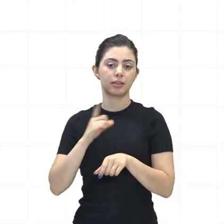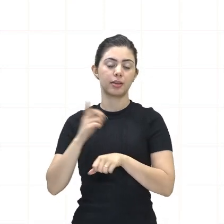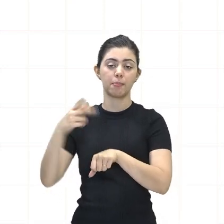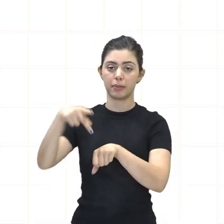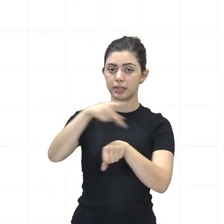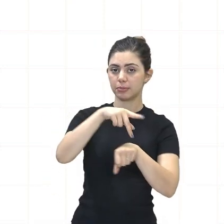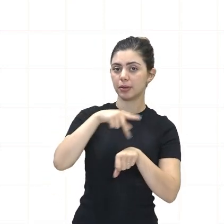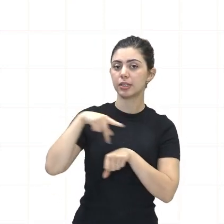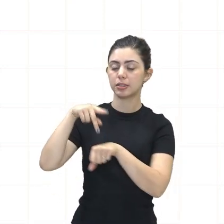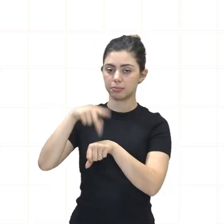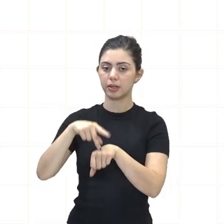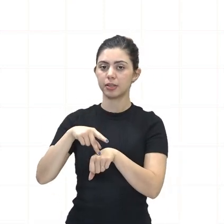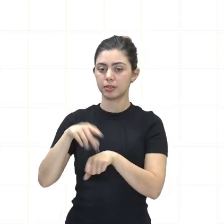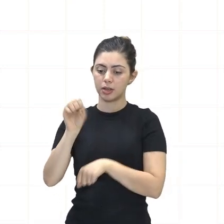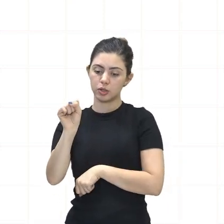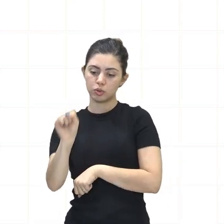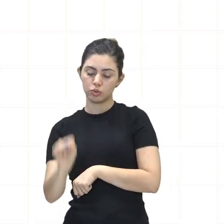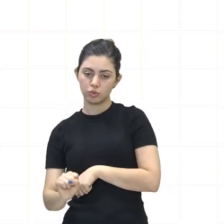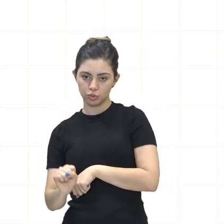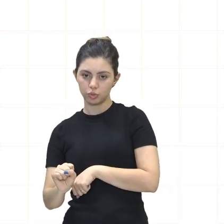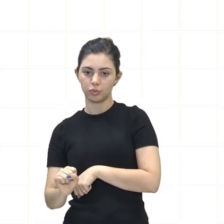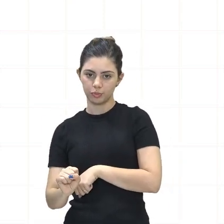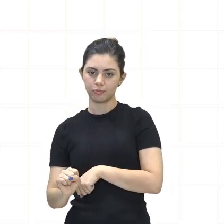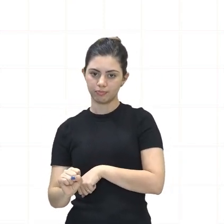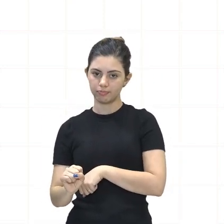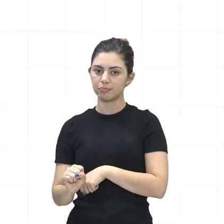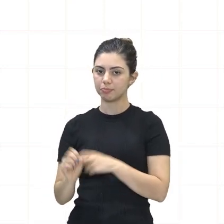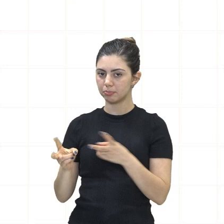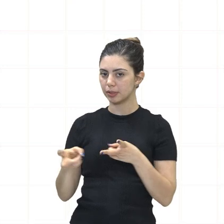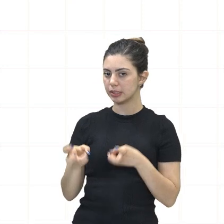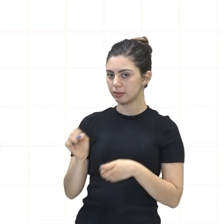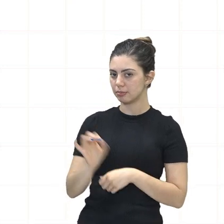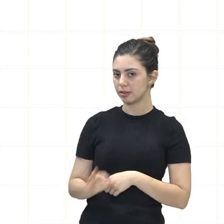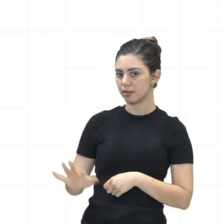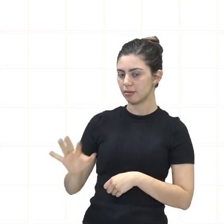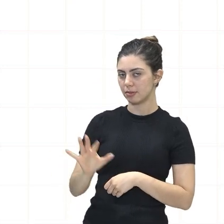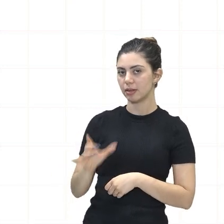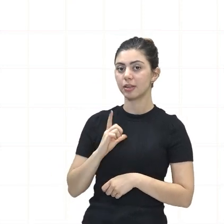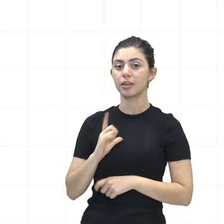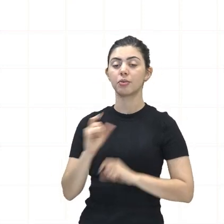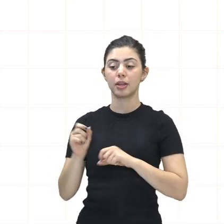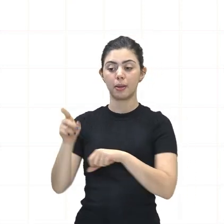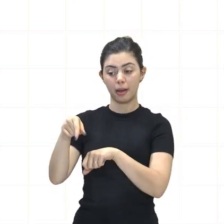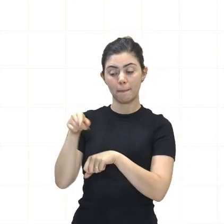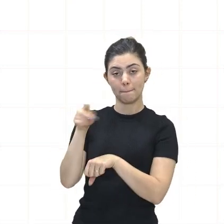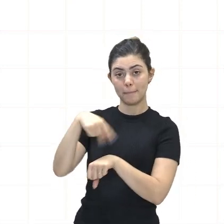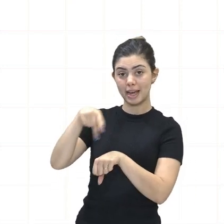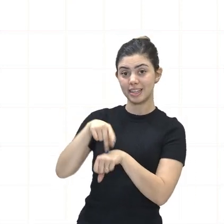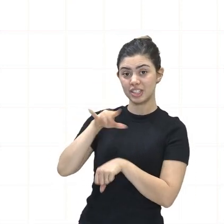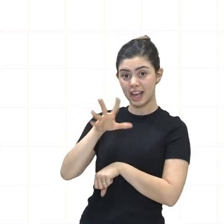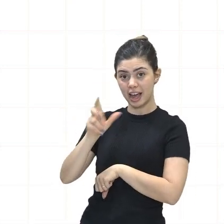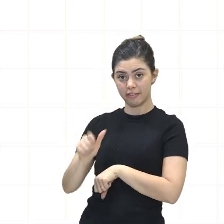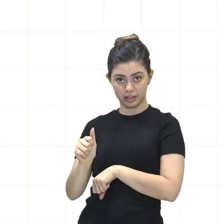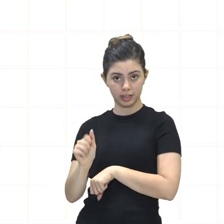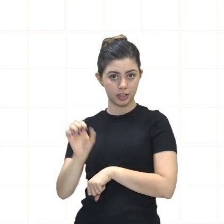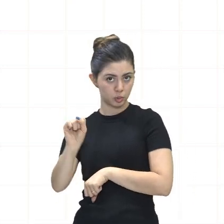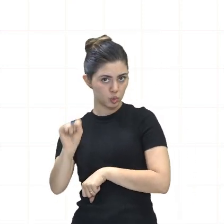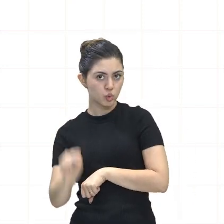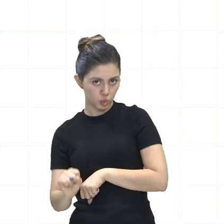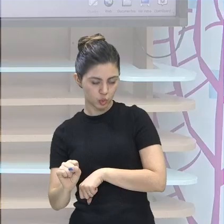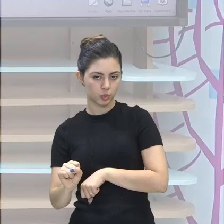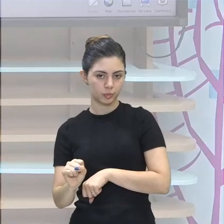que vão aqui no sentido sul, até chegar aqui no finalzinho, onde fica a África do Sul, que eu estou apontando aqui para vocês,